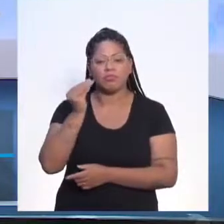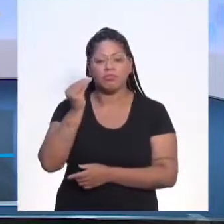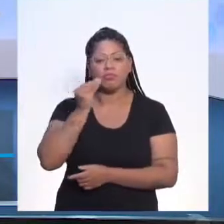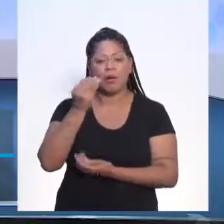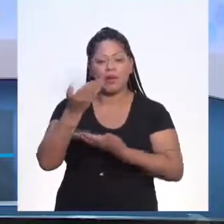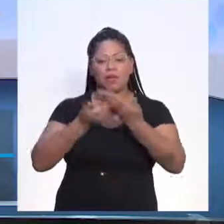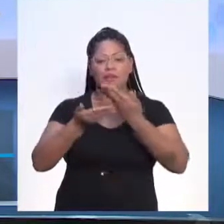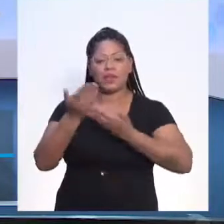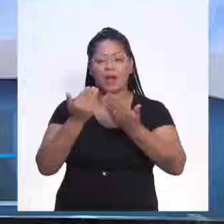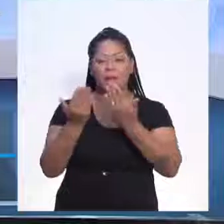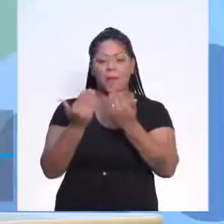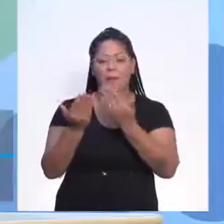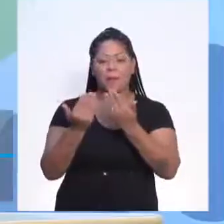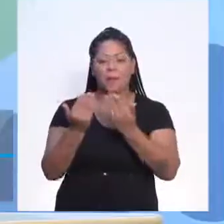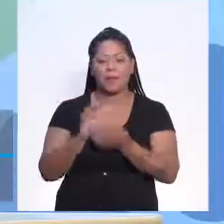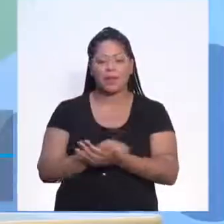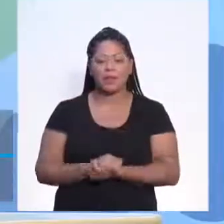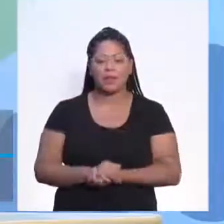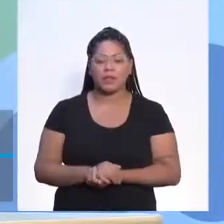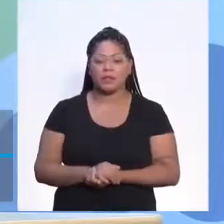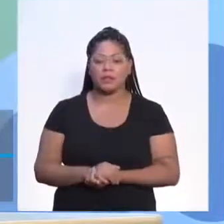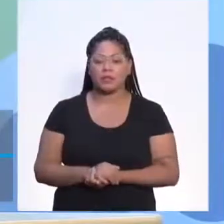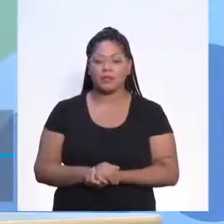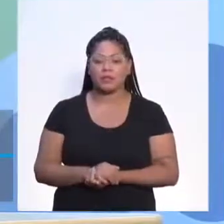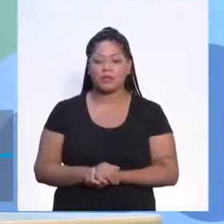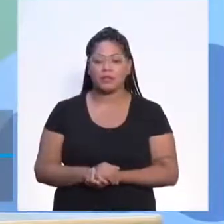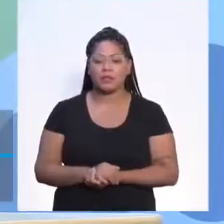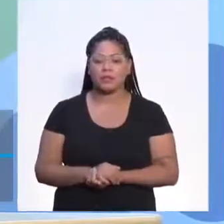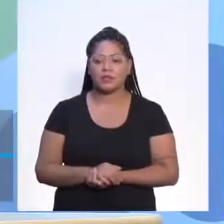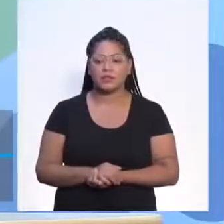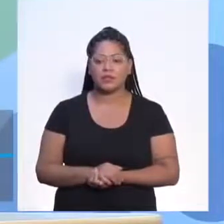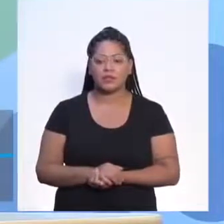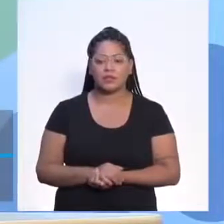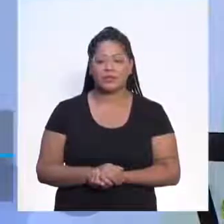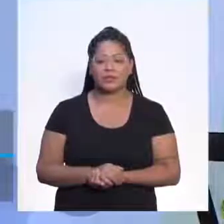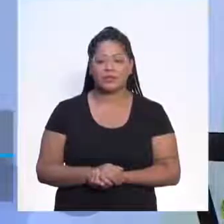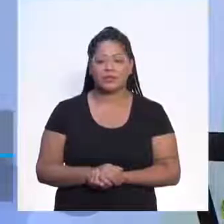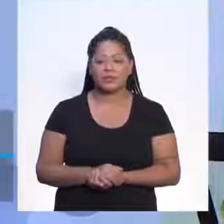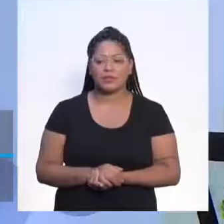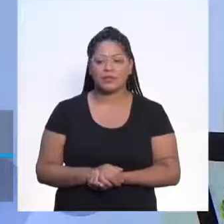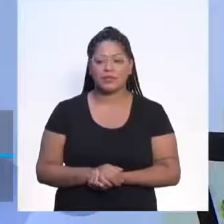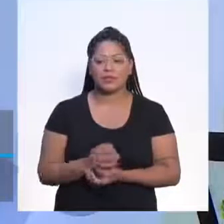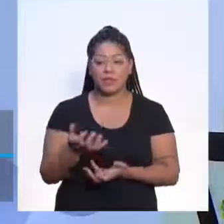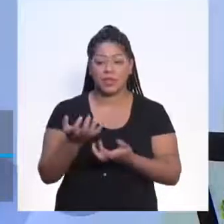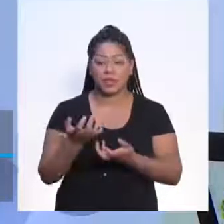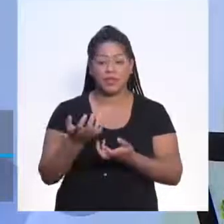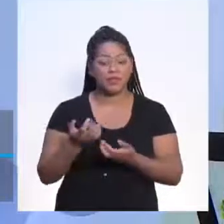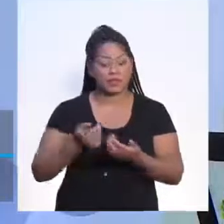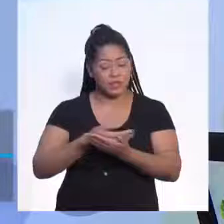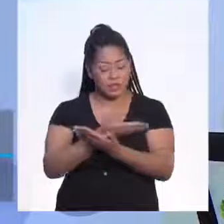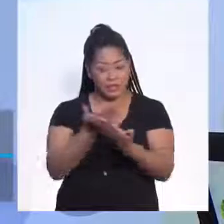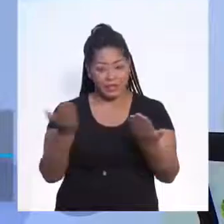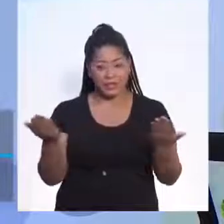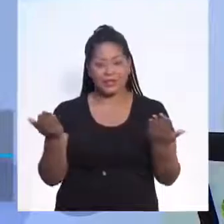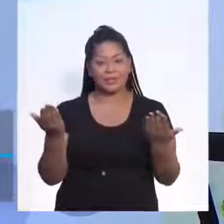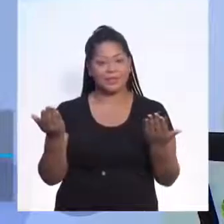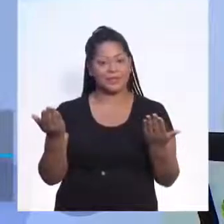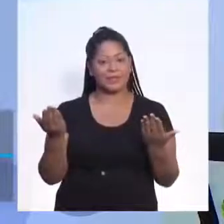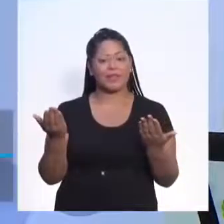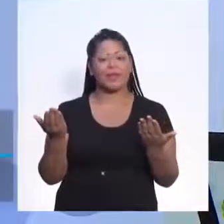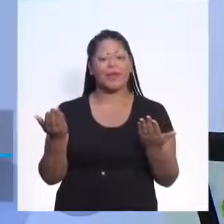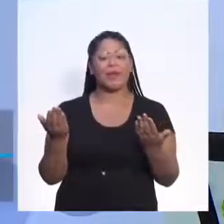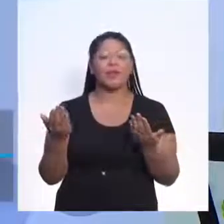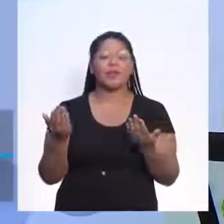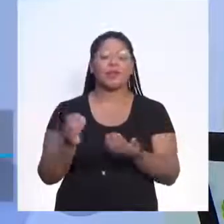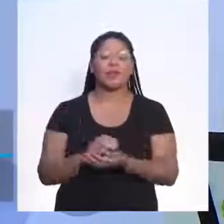falando, pedir para participar, muita gente aqui abraçando a ideia de conversar conosco. Nós queremos muito que vocês participem. Lembrando que é um